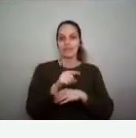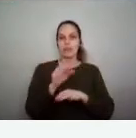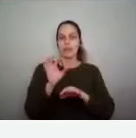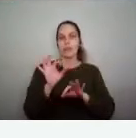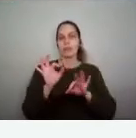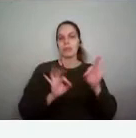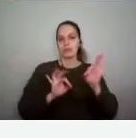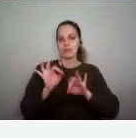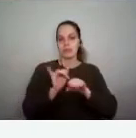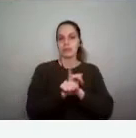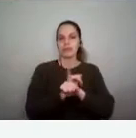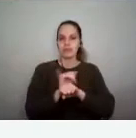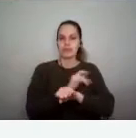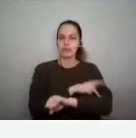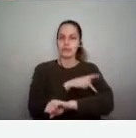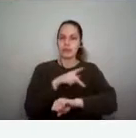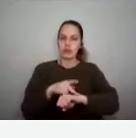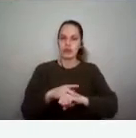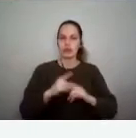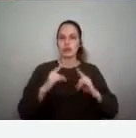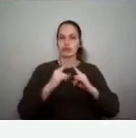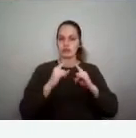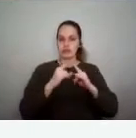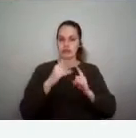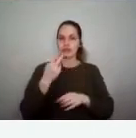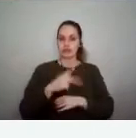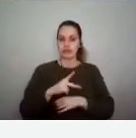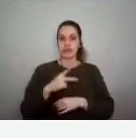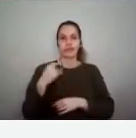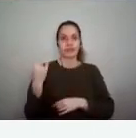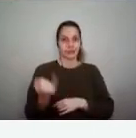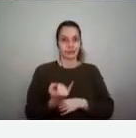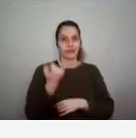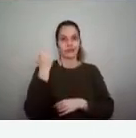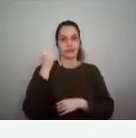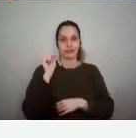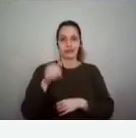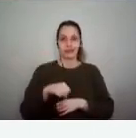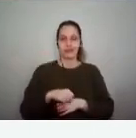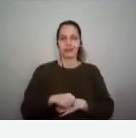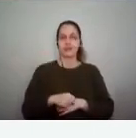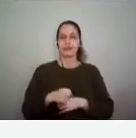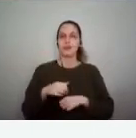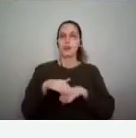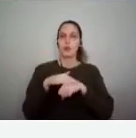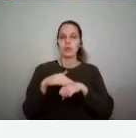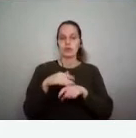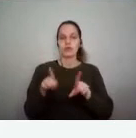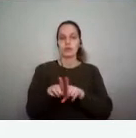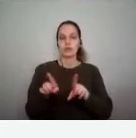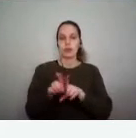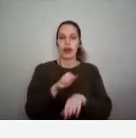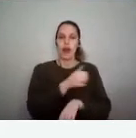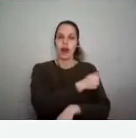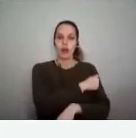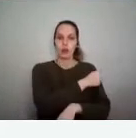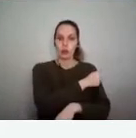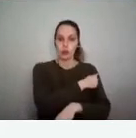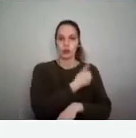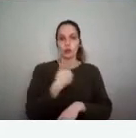dessa instituição tão importante, né, conversando com alunos também. Eu sei que tem alunos que estão